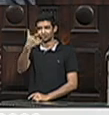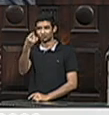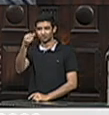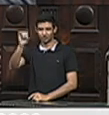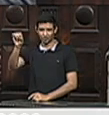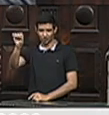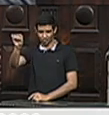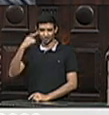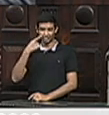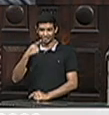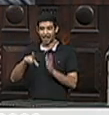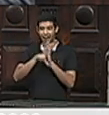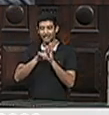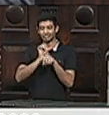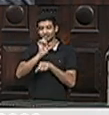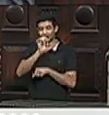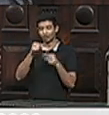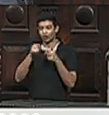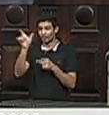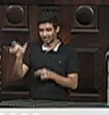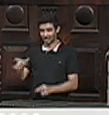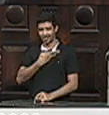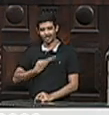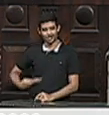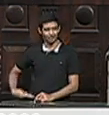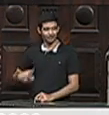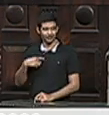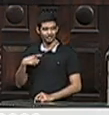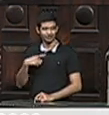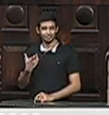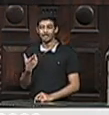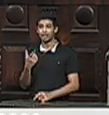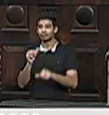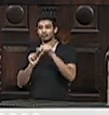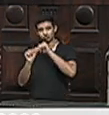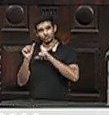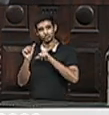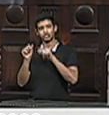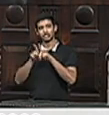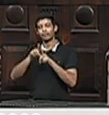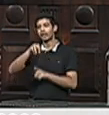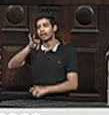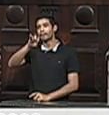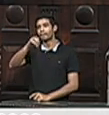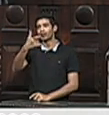observa os preceitos fixados pela lei federal